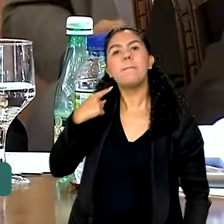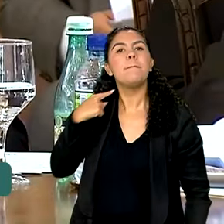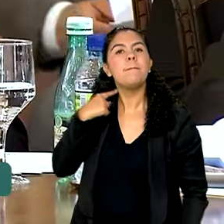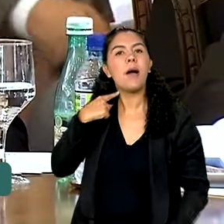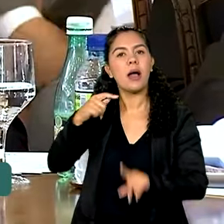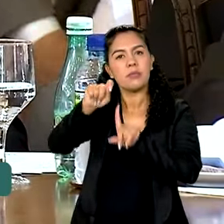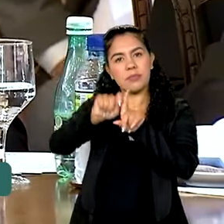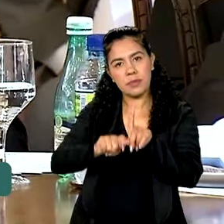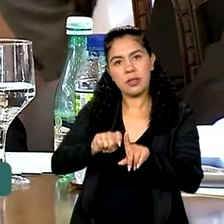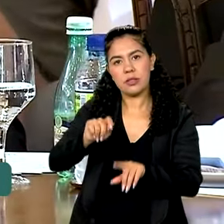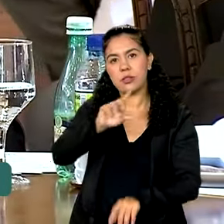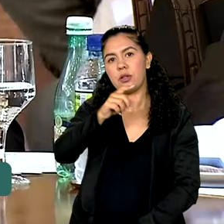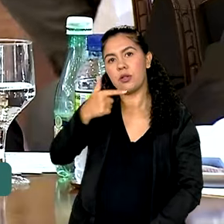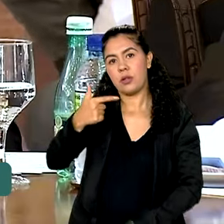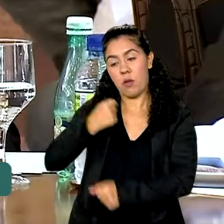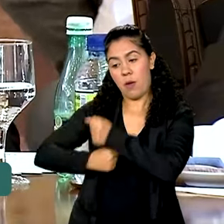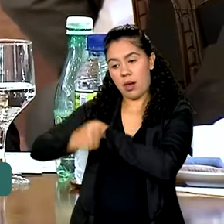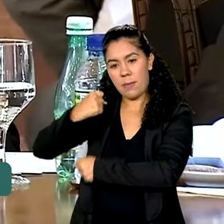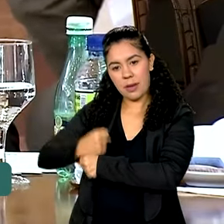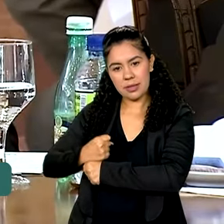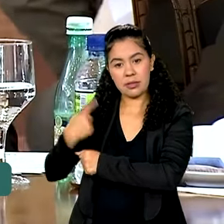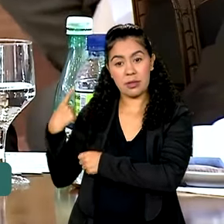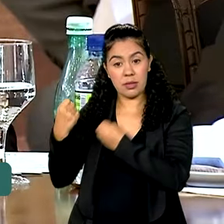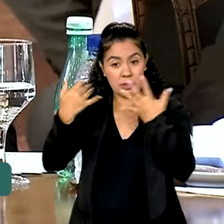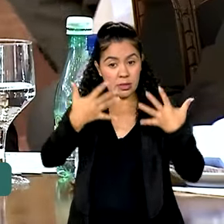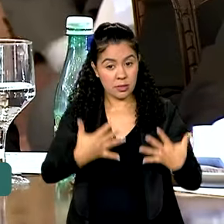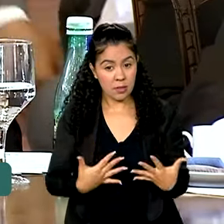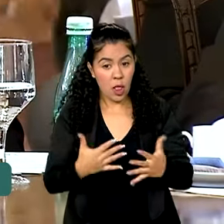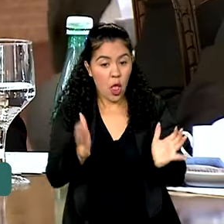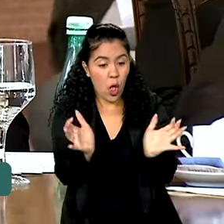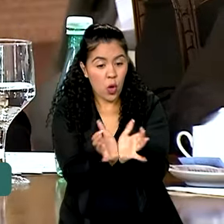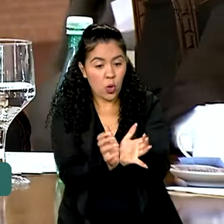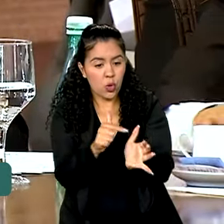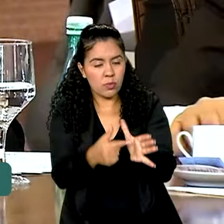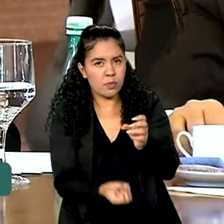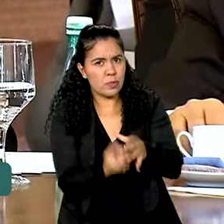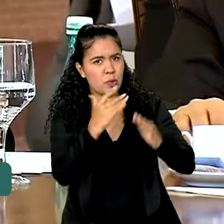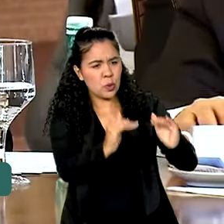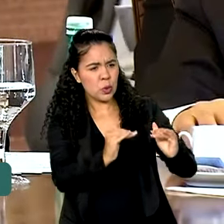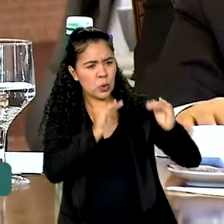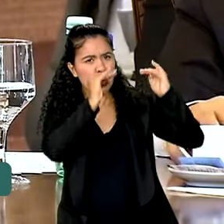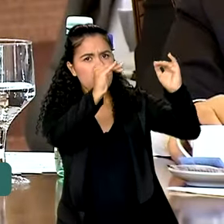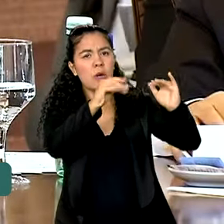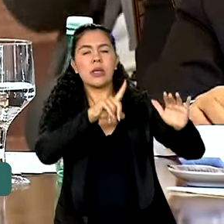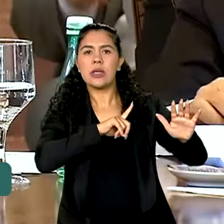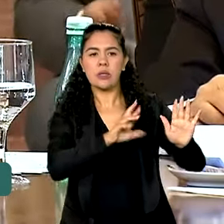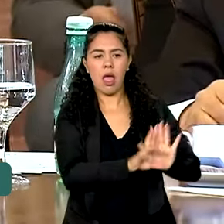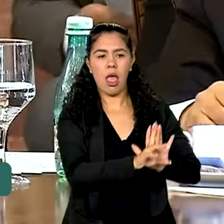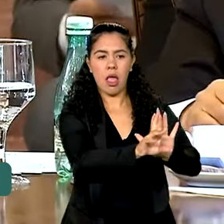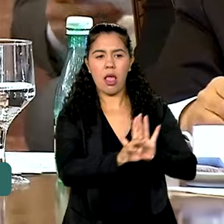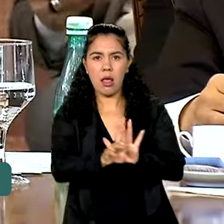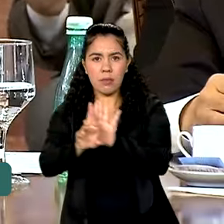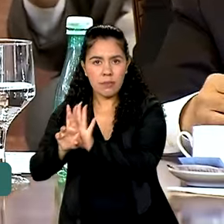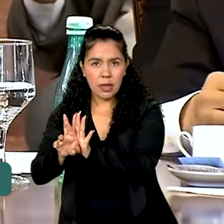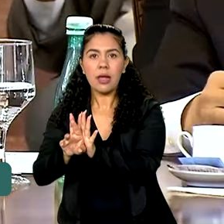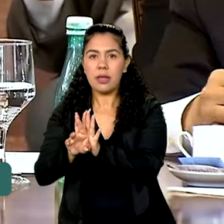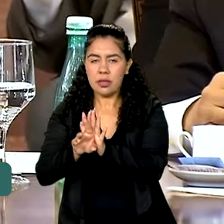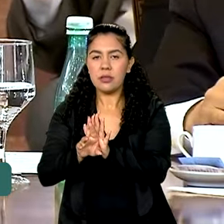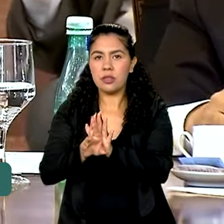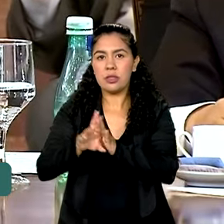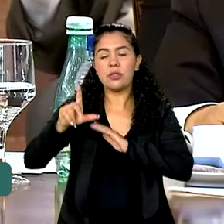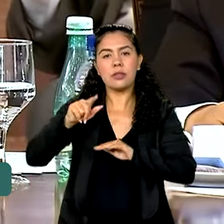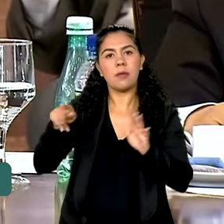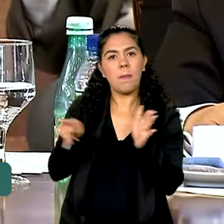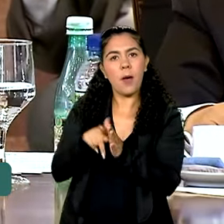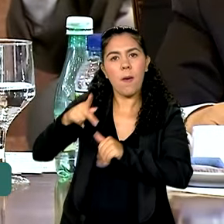essencial a criação de um grupo de alto nível a ser entregado por representantes pessoais de cada presidente